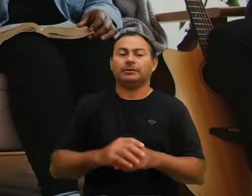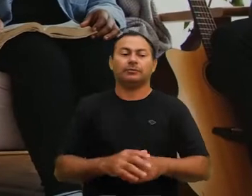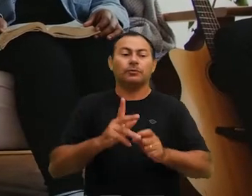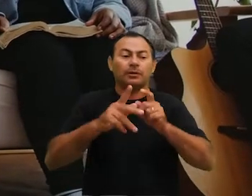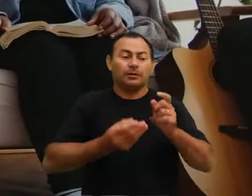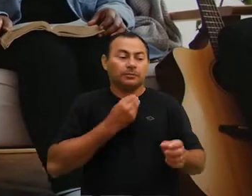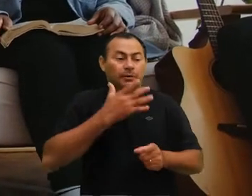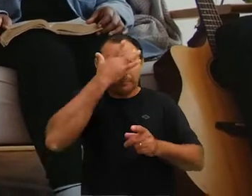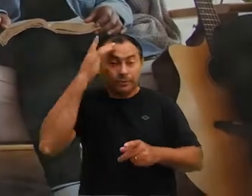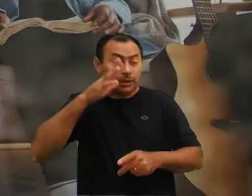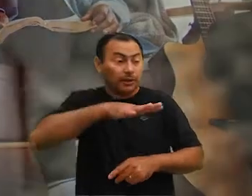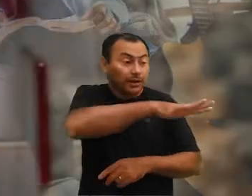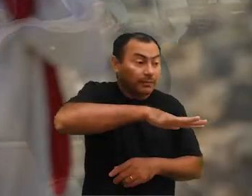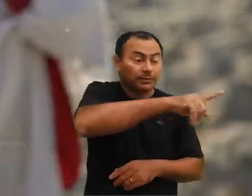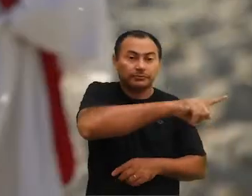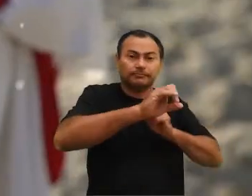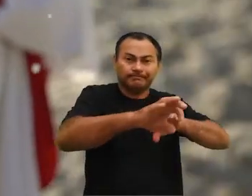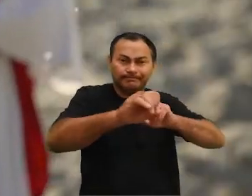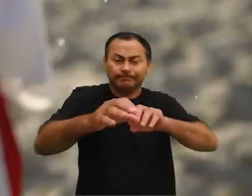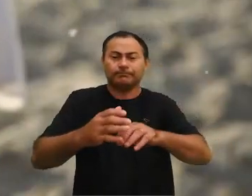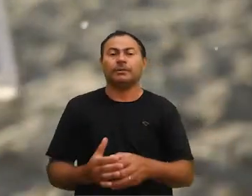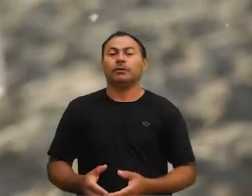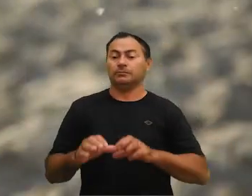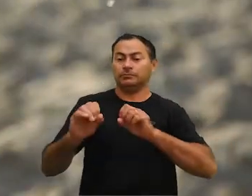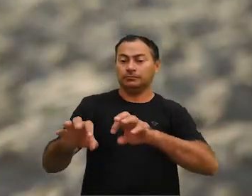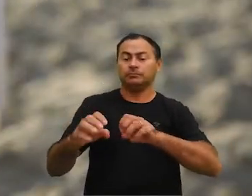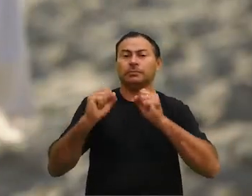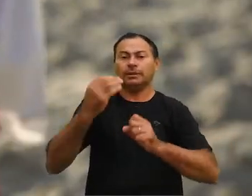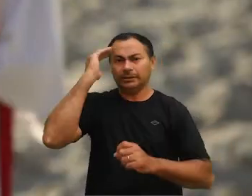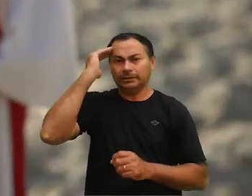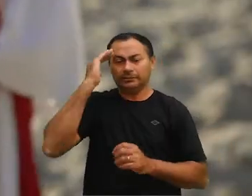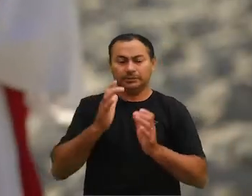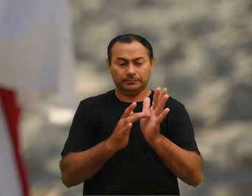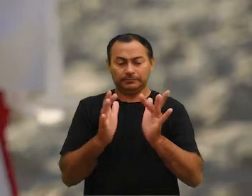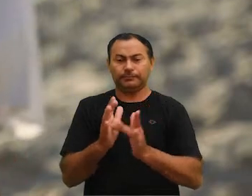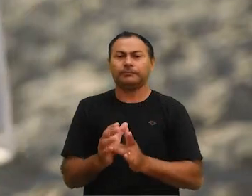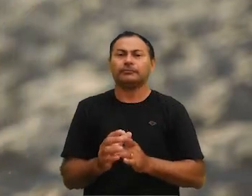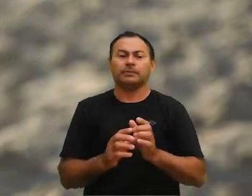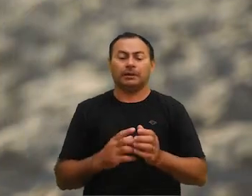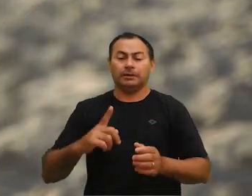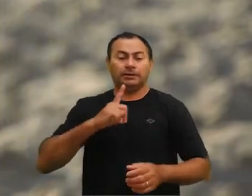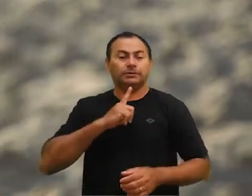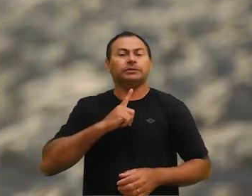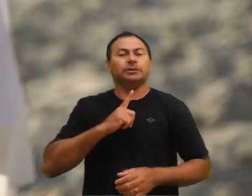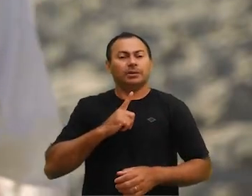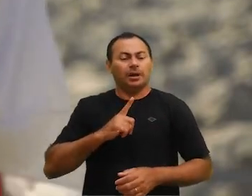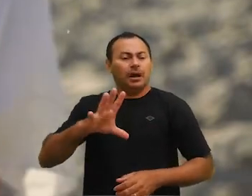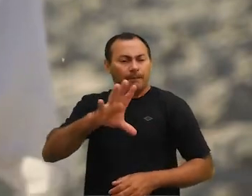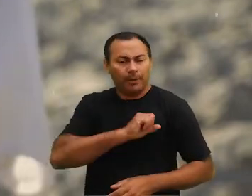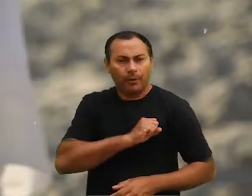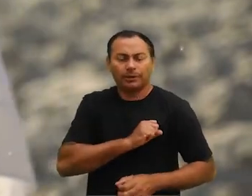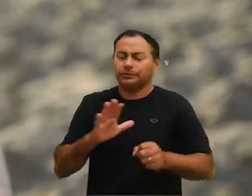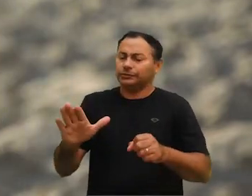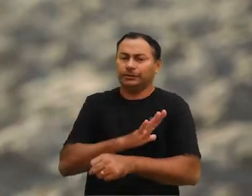lá embaixo. Com este ensino, podemos compreender que Jesus estava repleto de